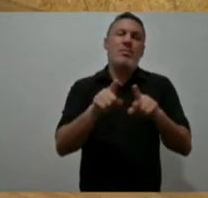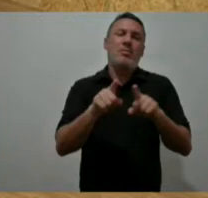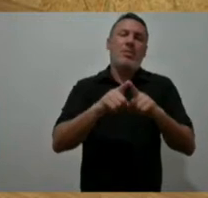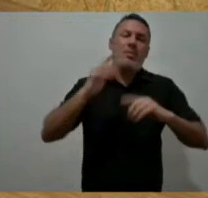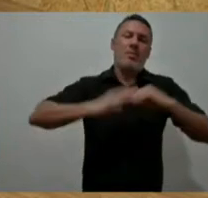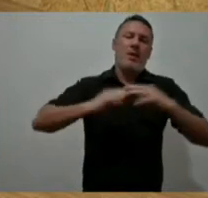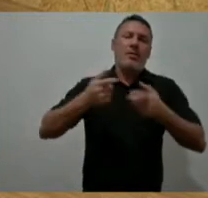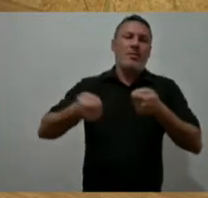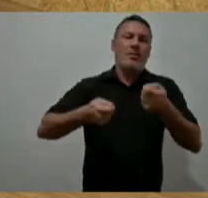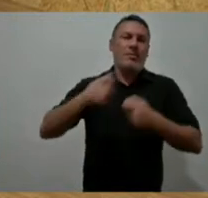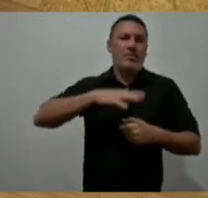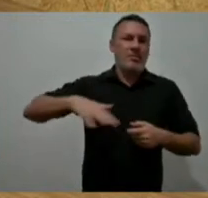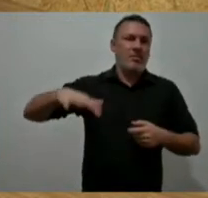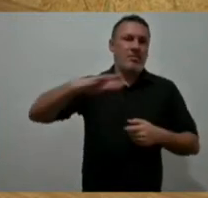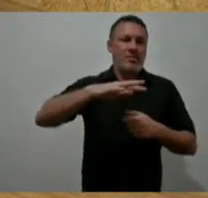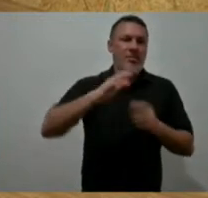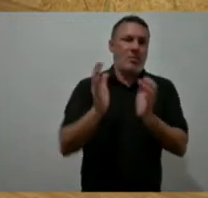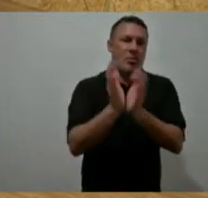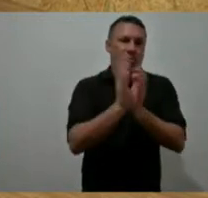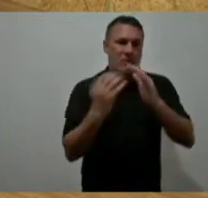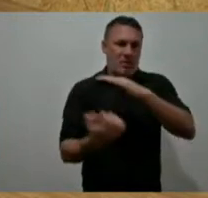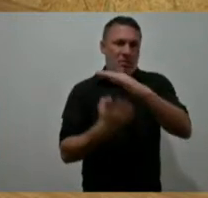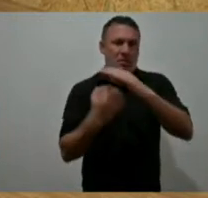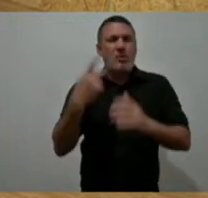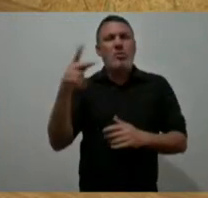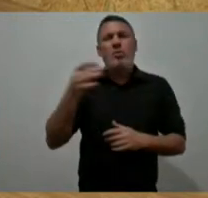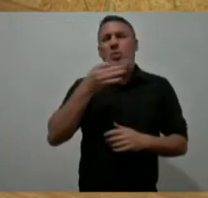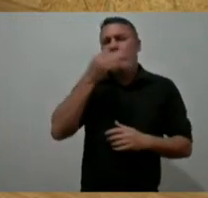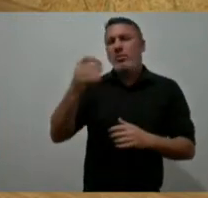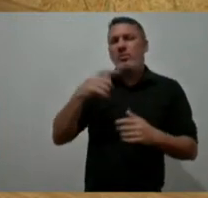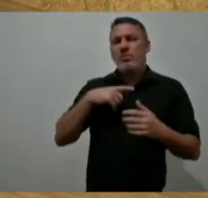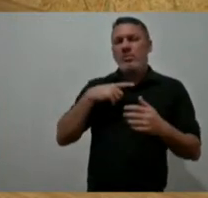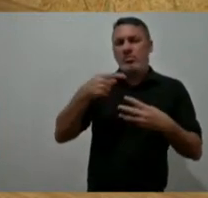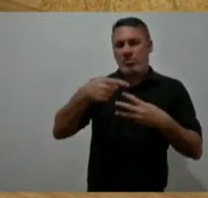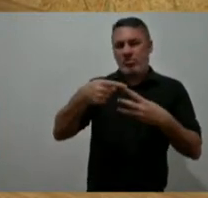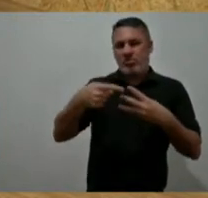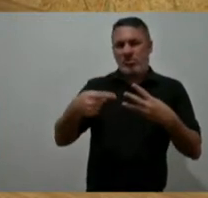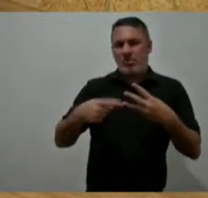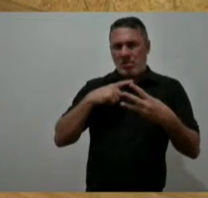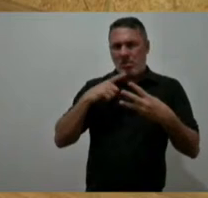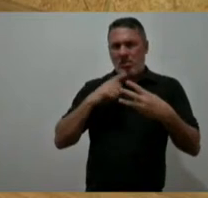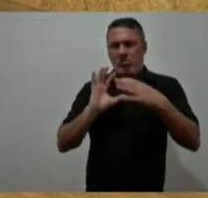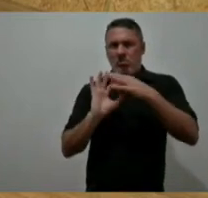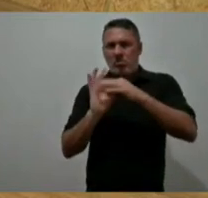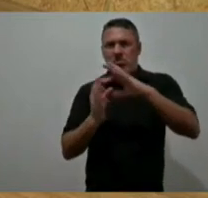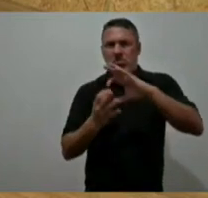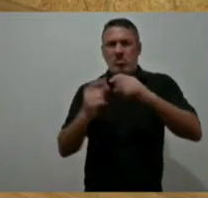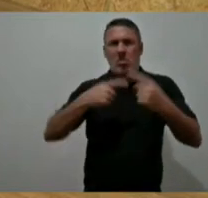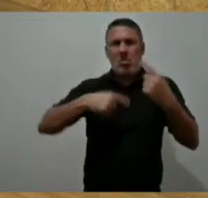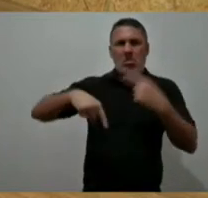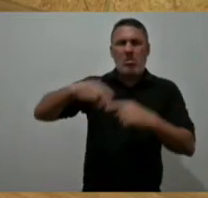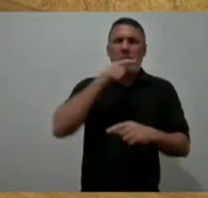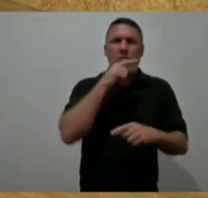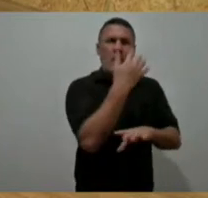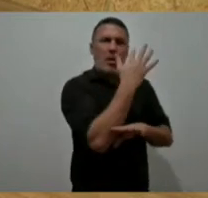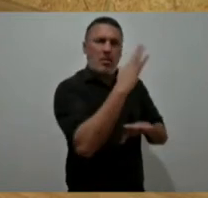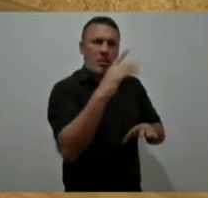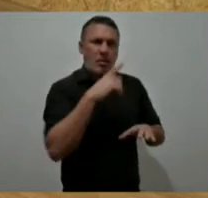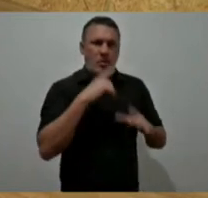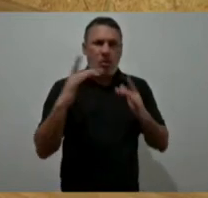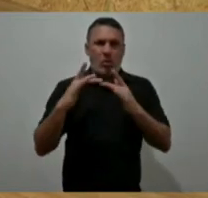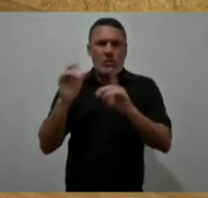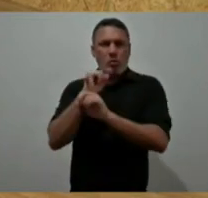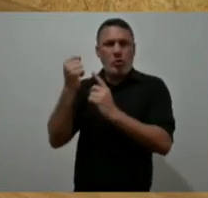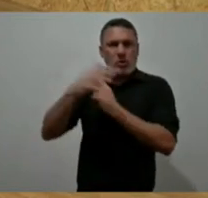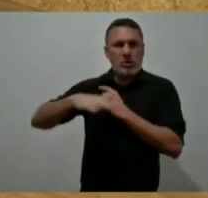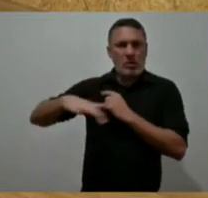opinião, como que esses três pontos se comunicam, né? Como é que o ambiental se comunica com o social e o social se comunica